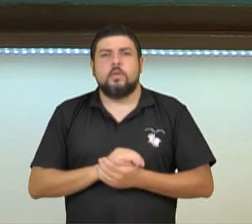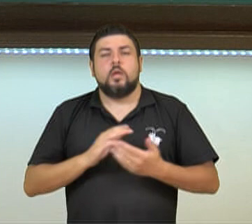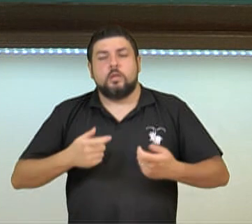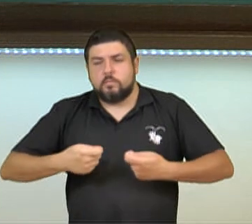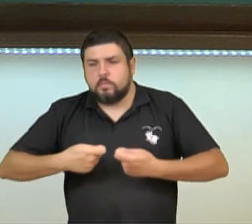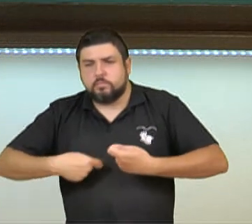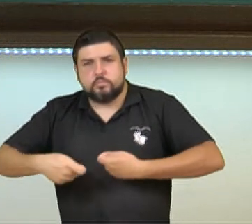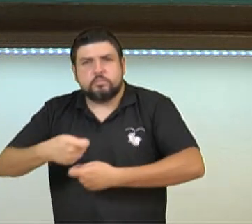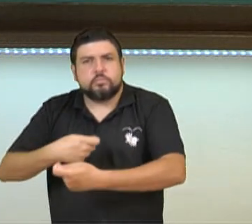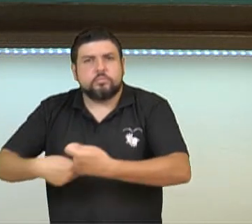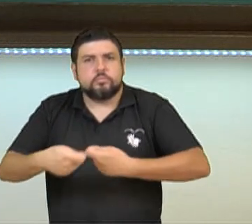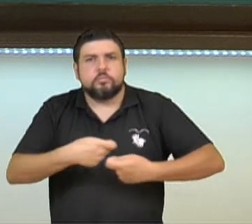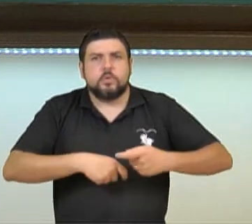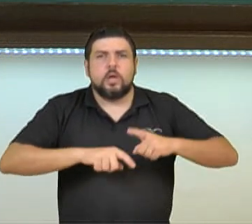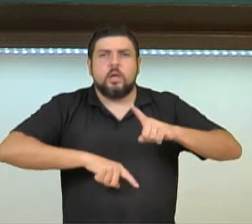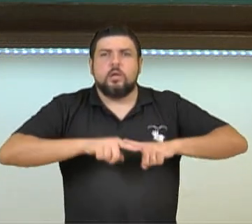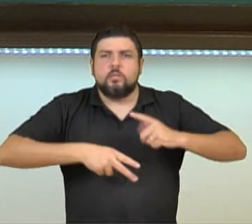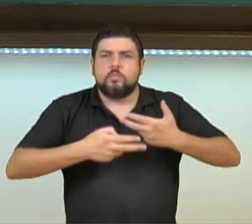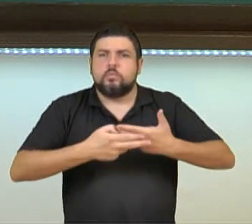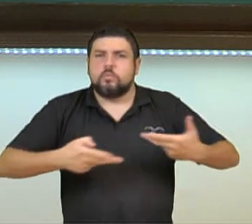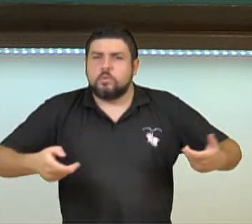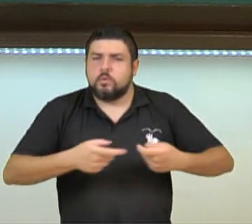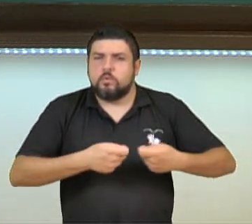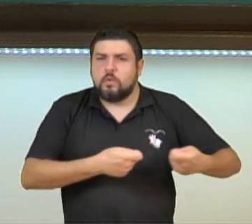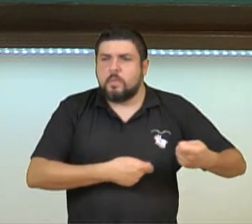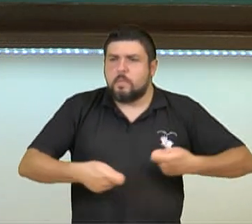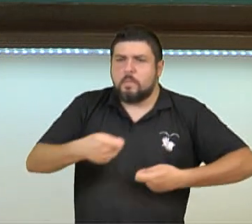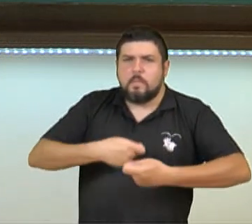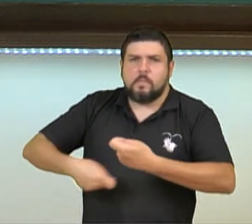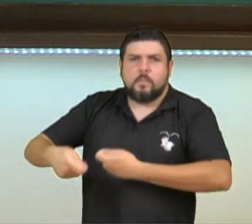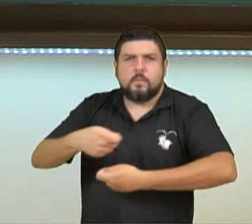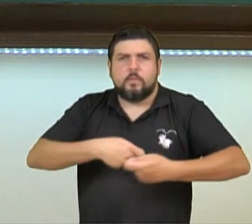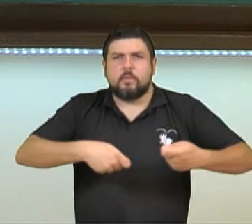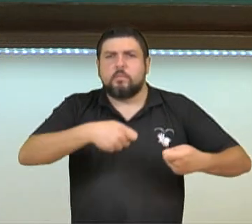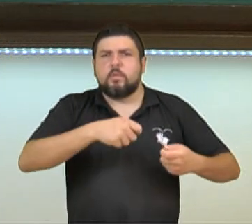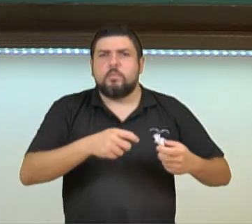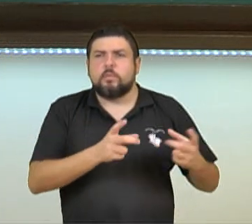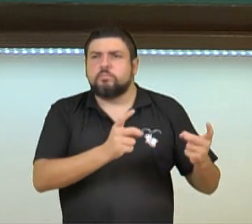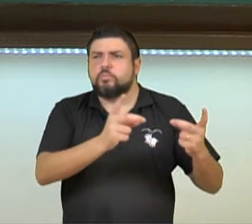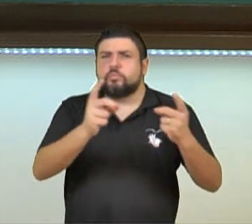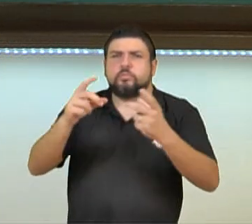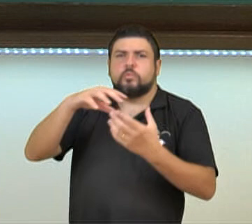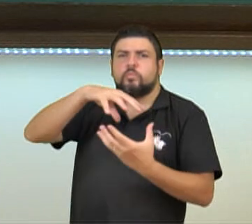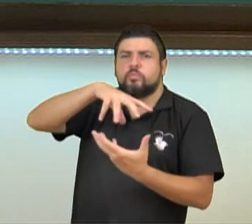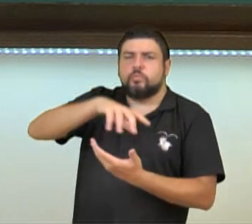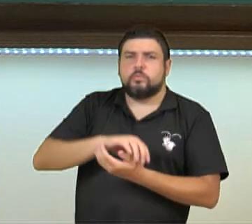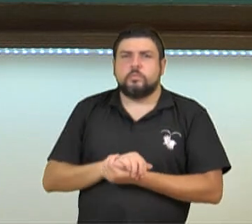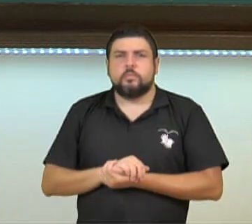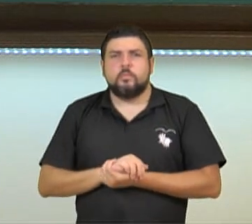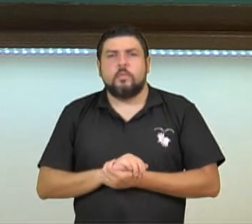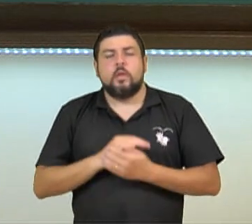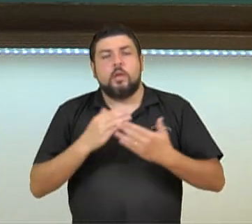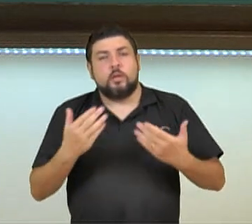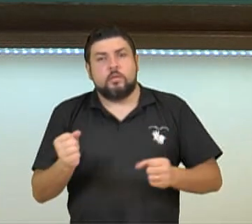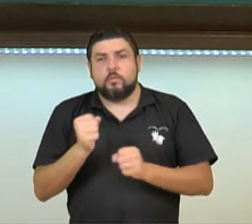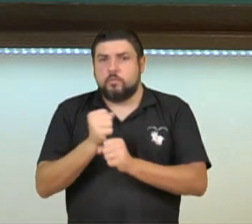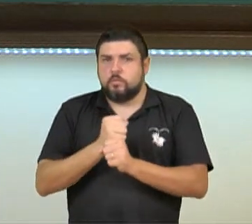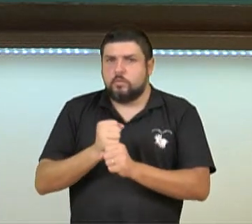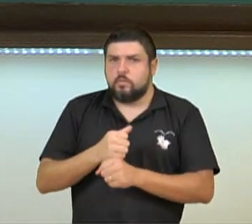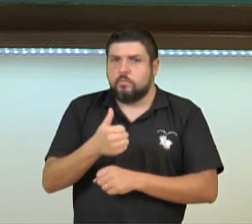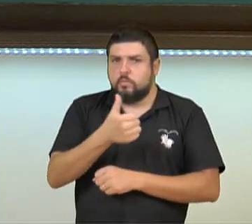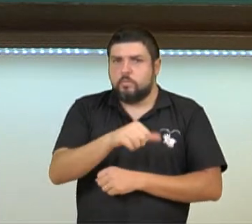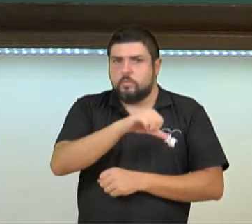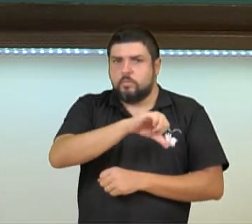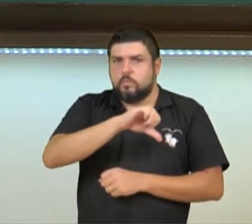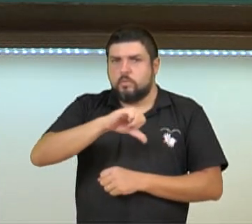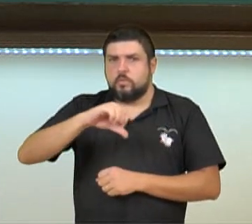circulação de bens, produtos e mercadorias em todo o sistema global. Então, basicamente, a década de 90 marca